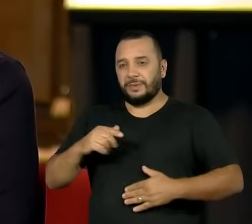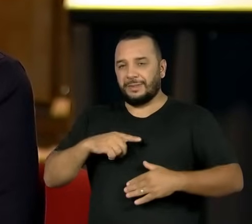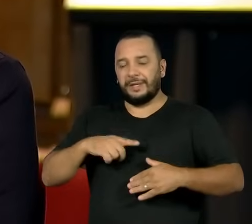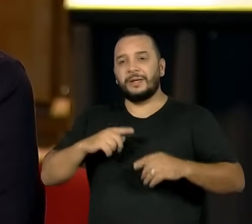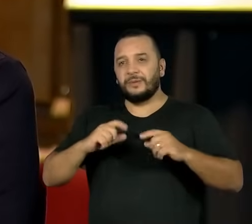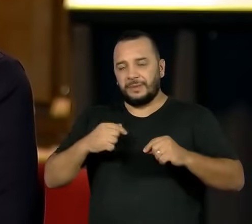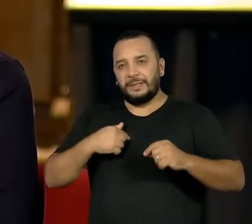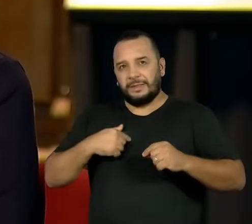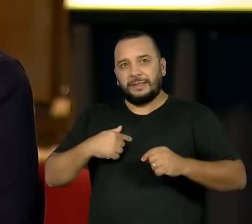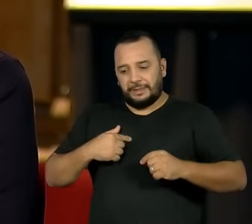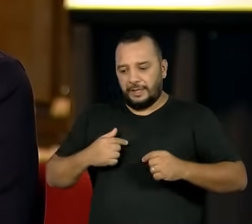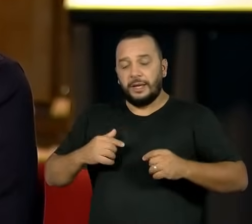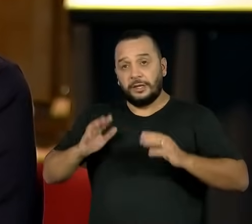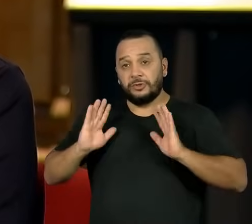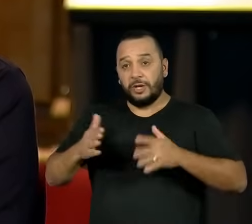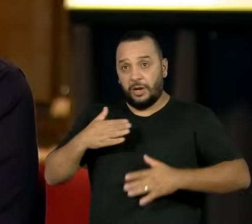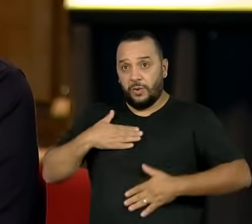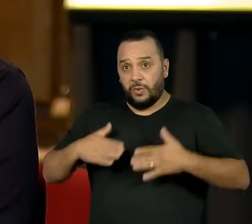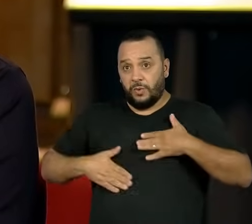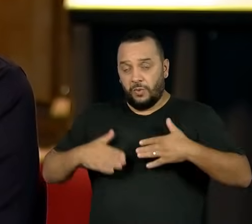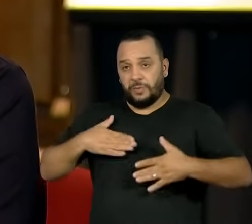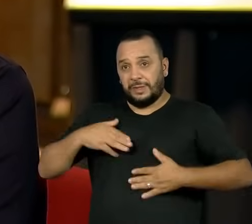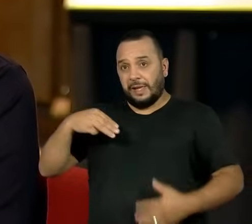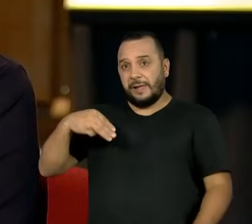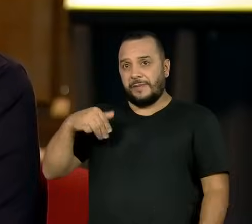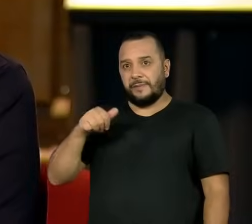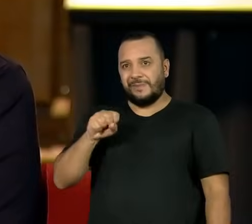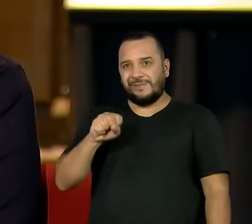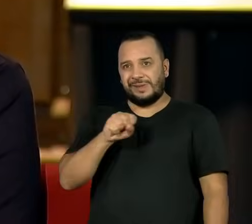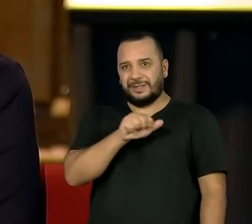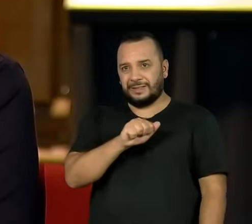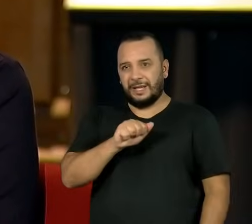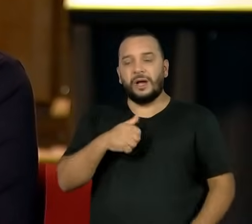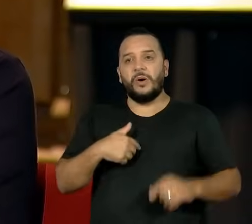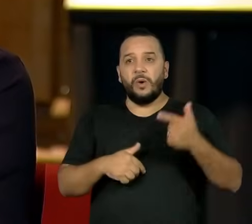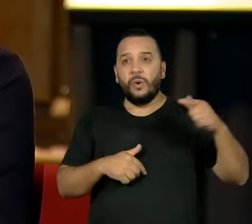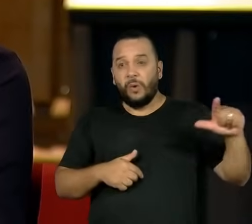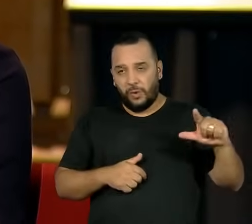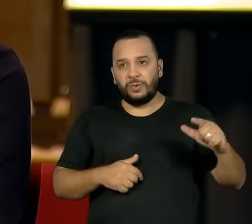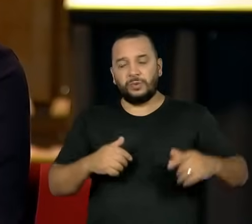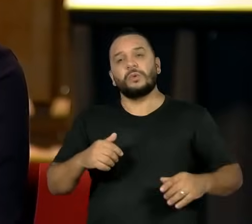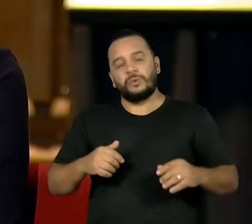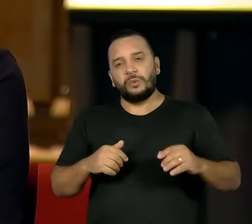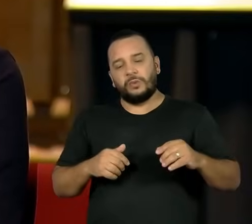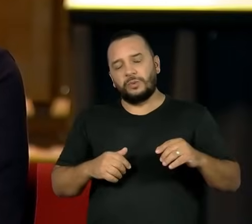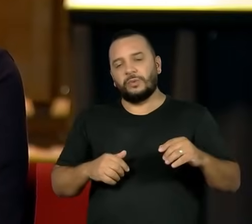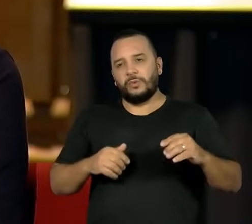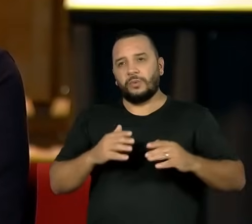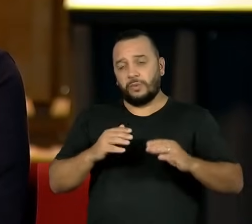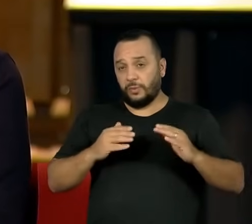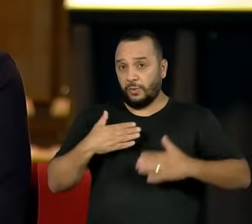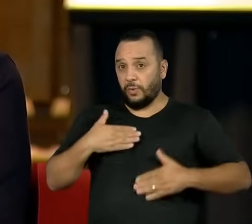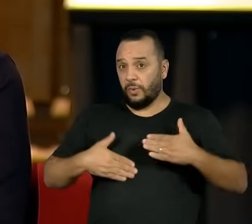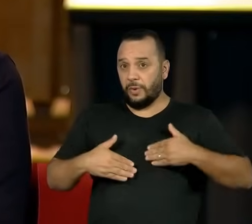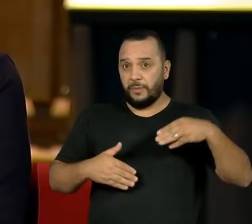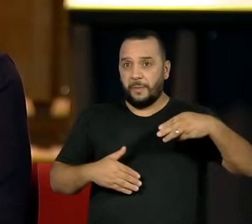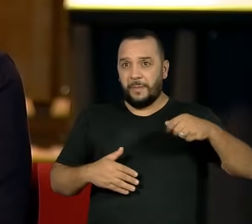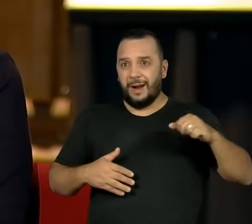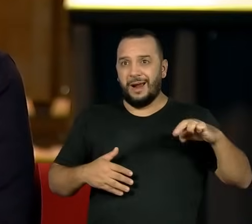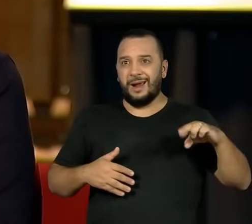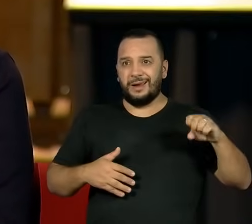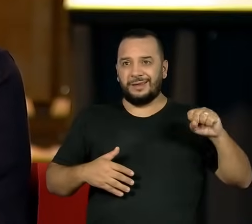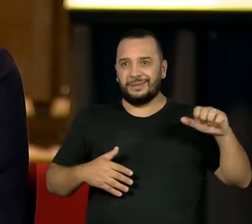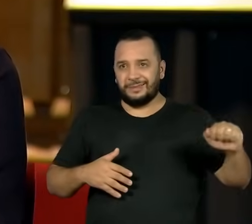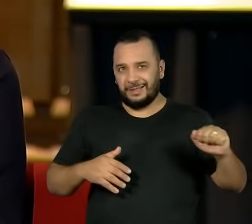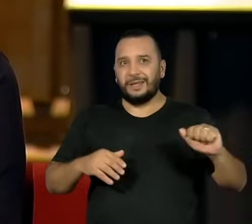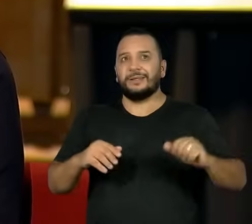massa. E aí isso dá uma fórmula que diz que ela é inversamente proporcional